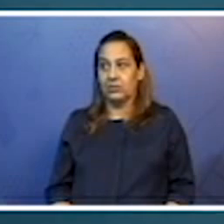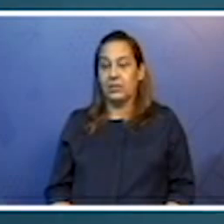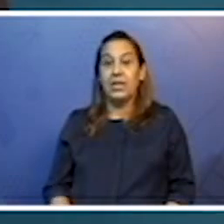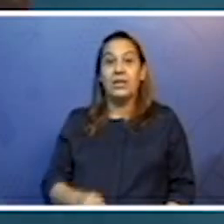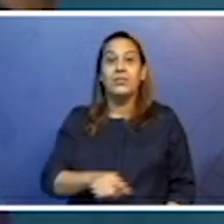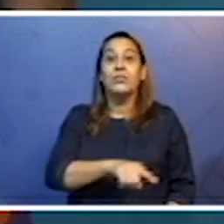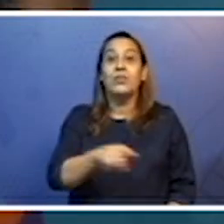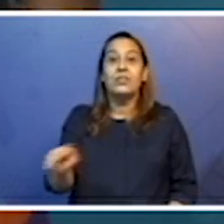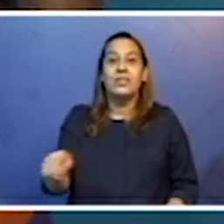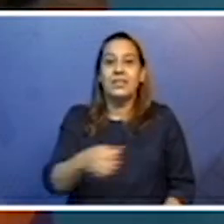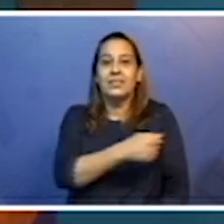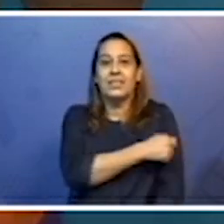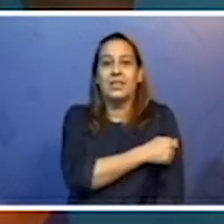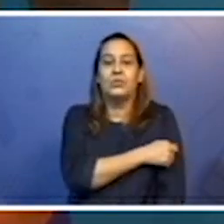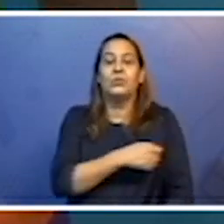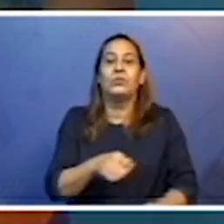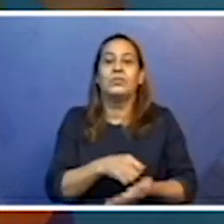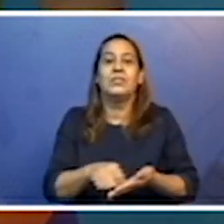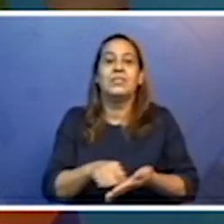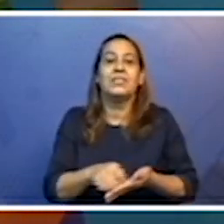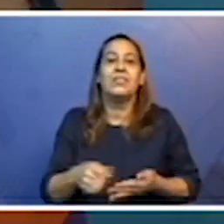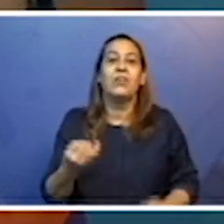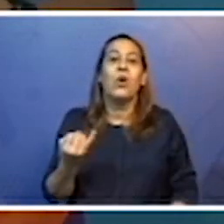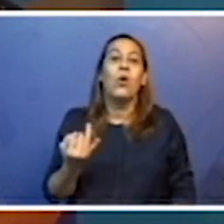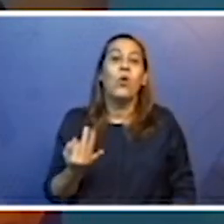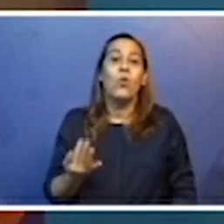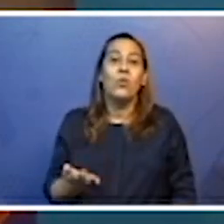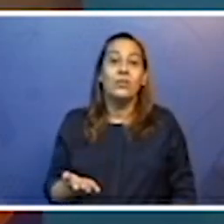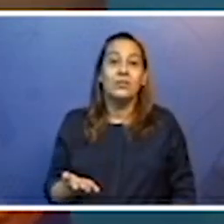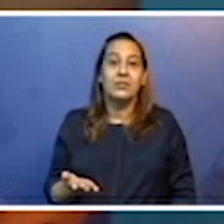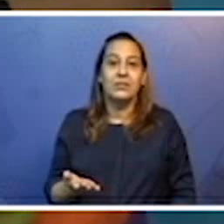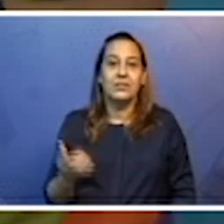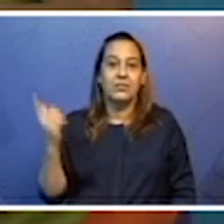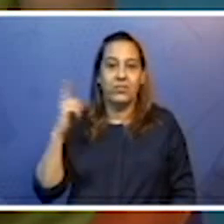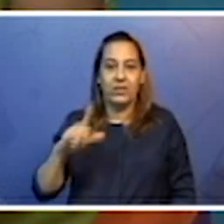de estimativa? Ai, acho que eu vou cansar agora, hein?